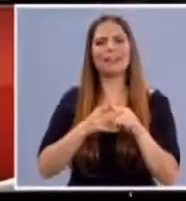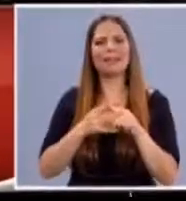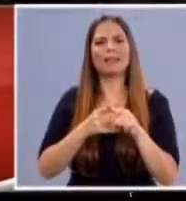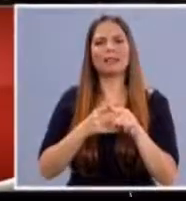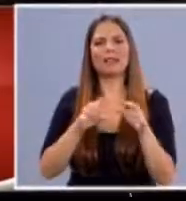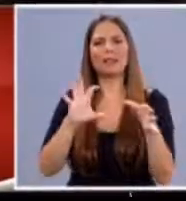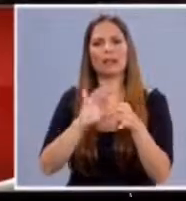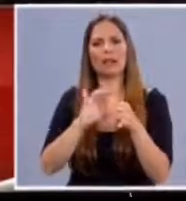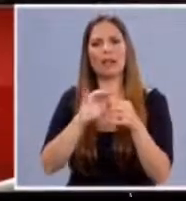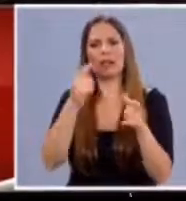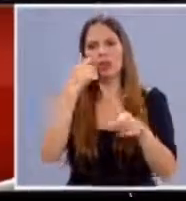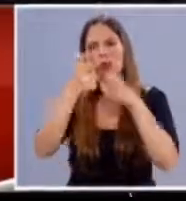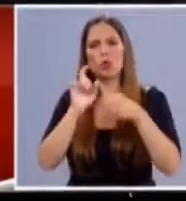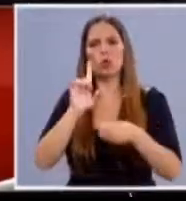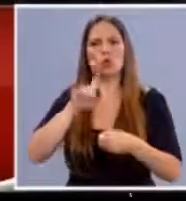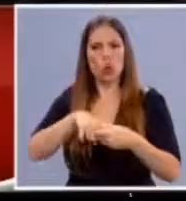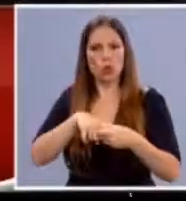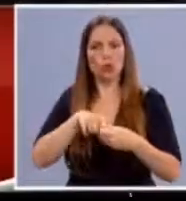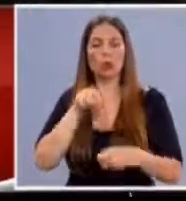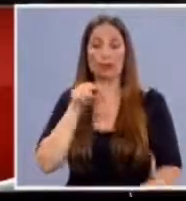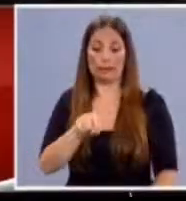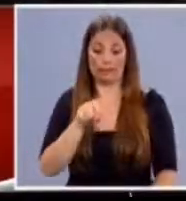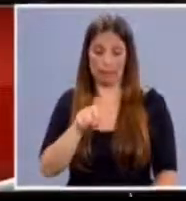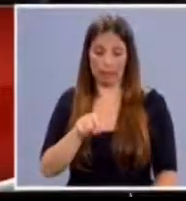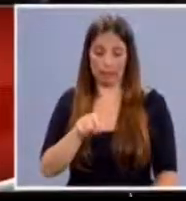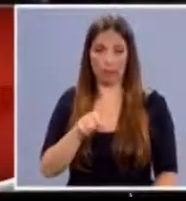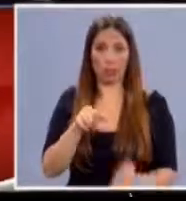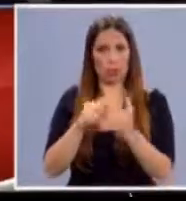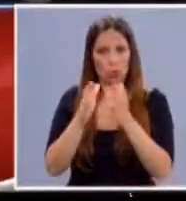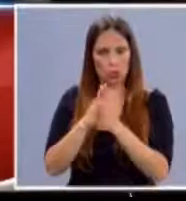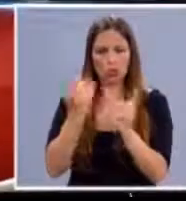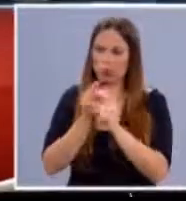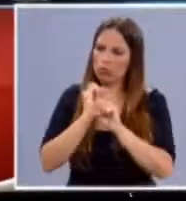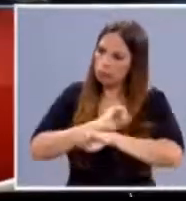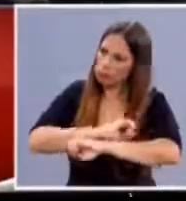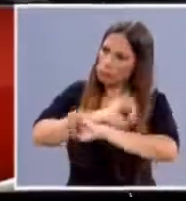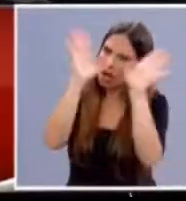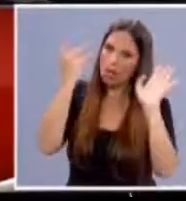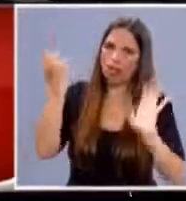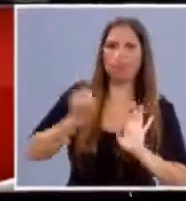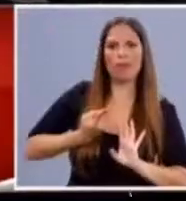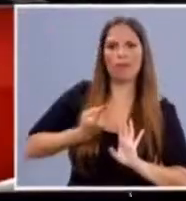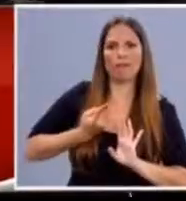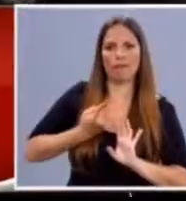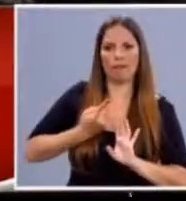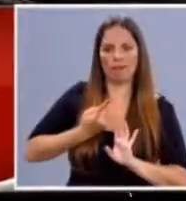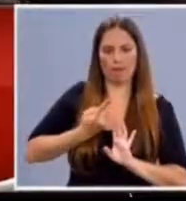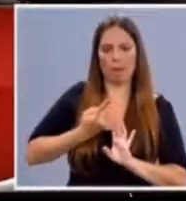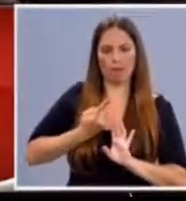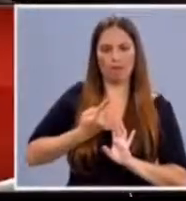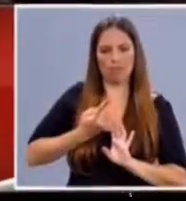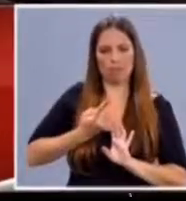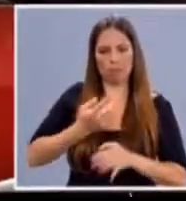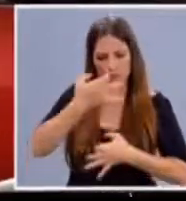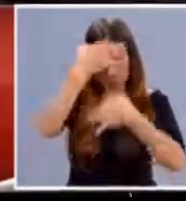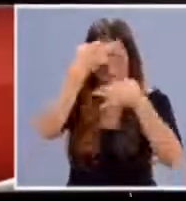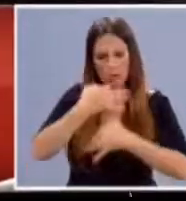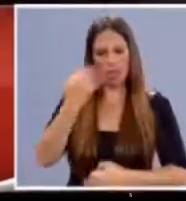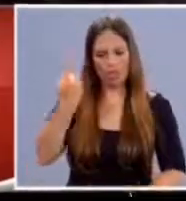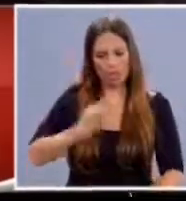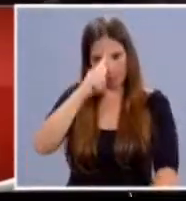que, efetivamente, todos os valores da transparência e da isenção sejam efetivamente